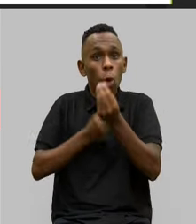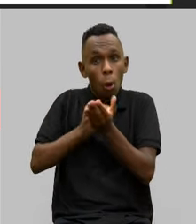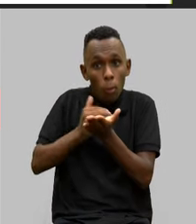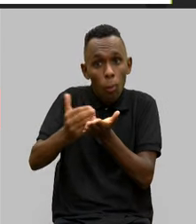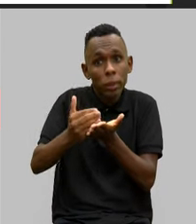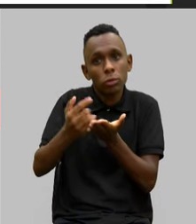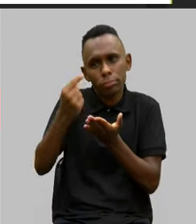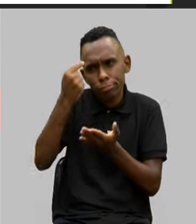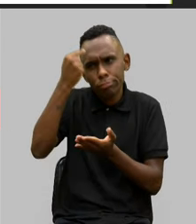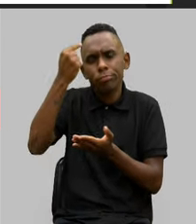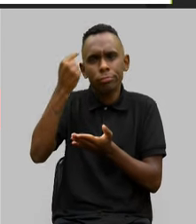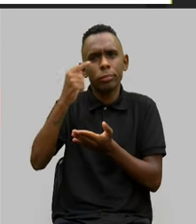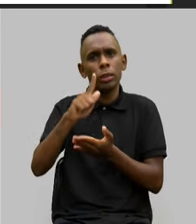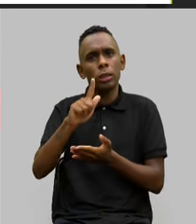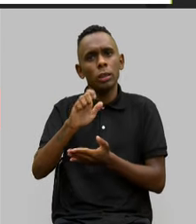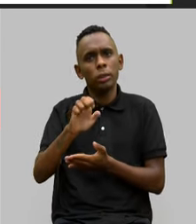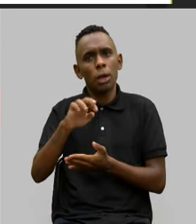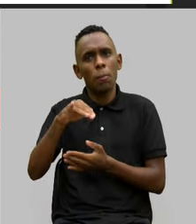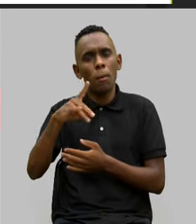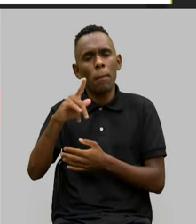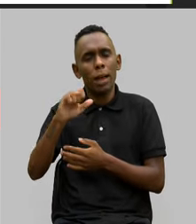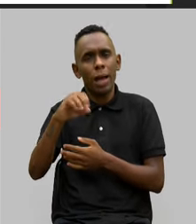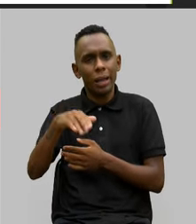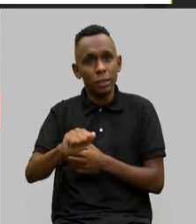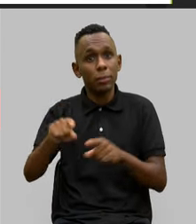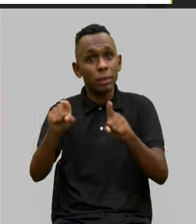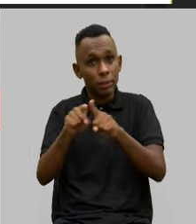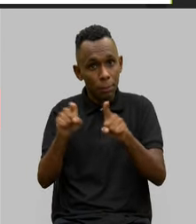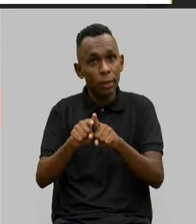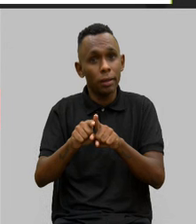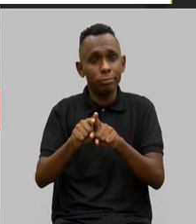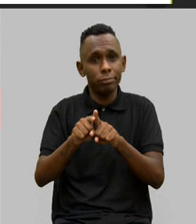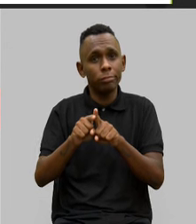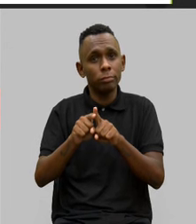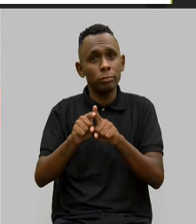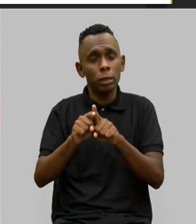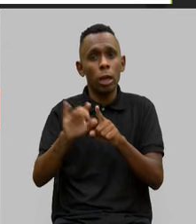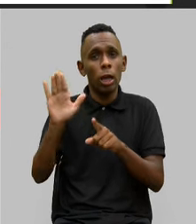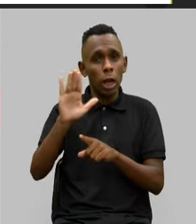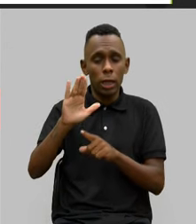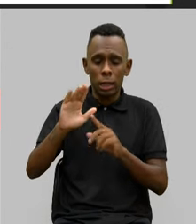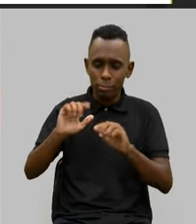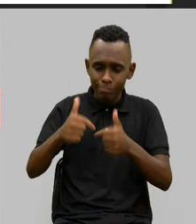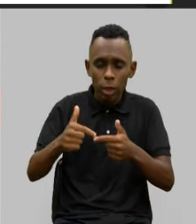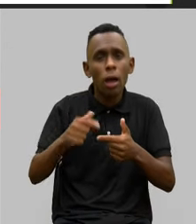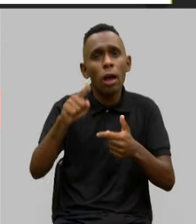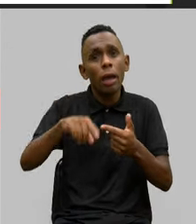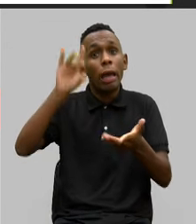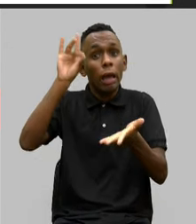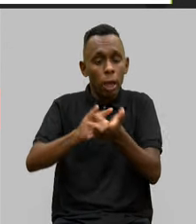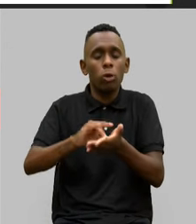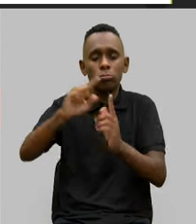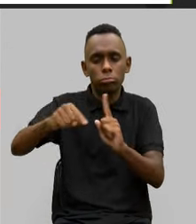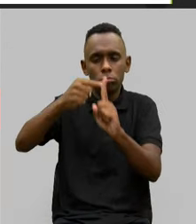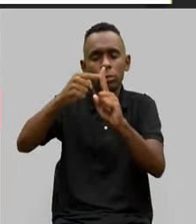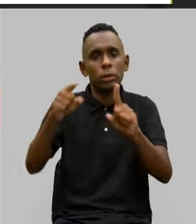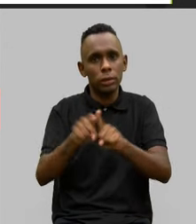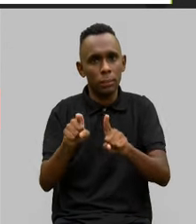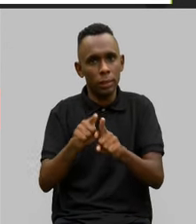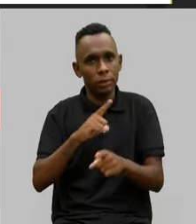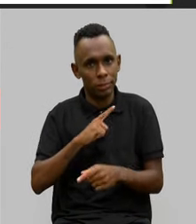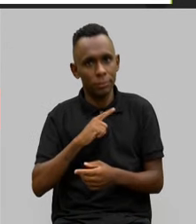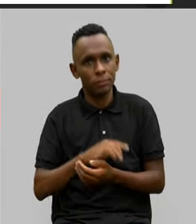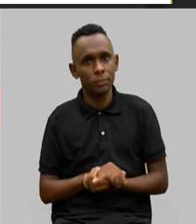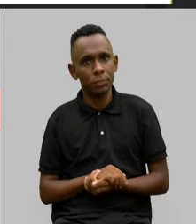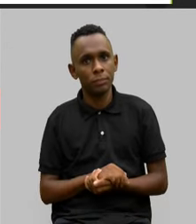da ideia do germoplasma e cannabis ativa a planta e realidades e potenciais muito